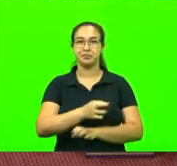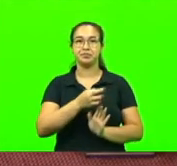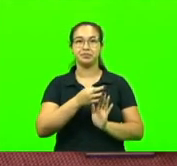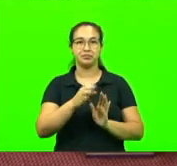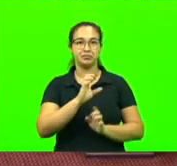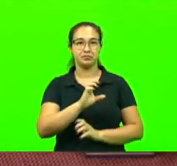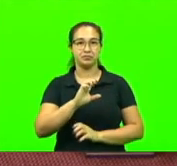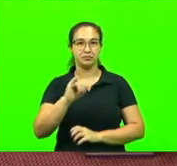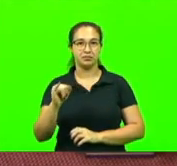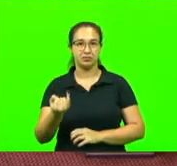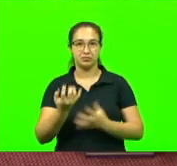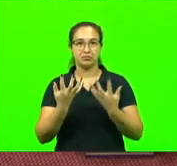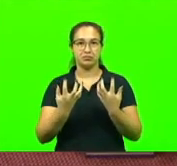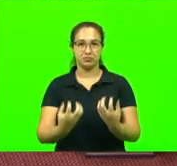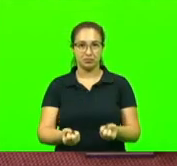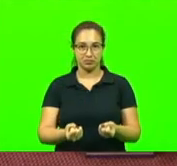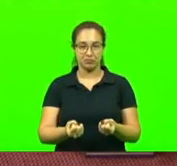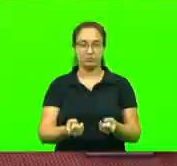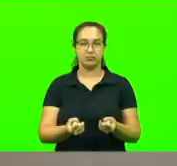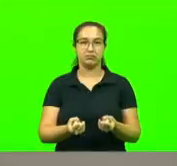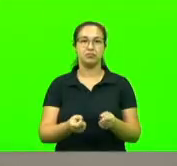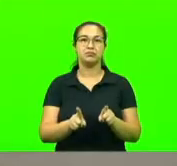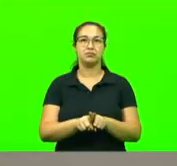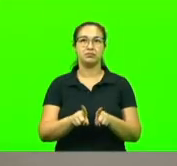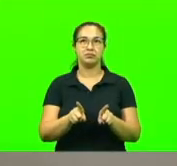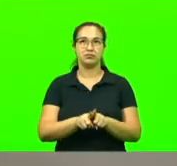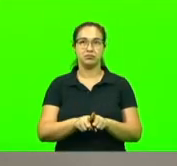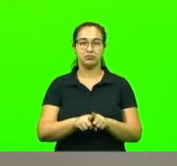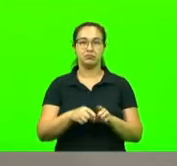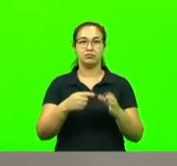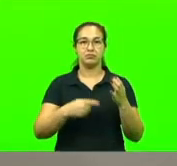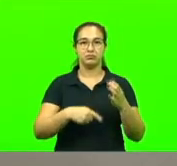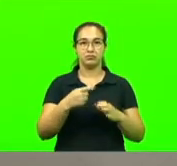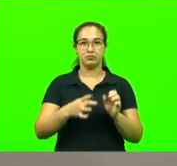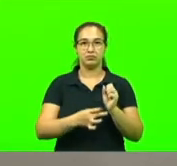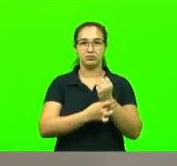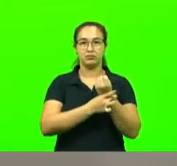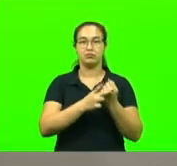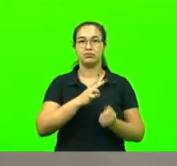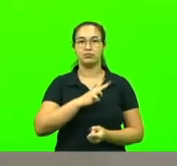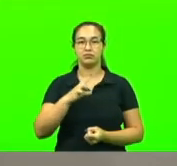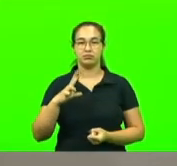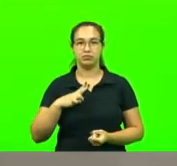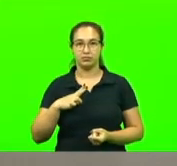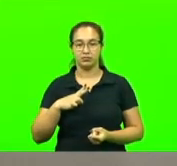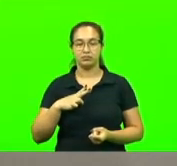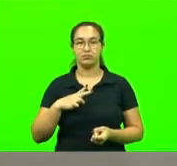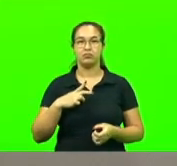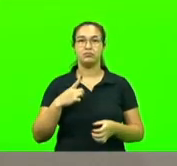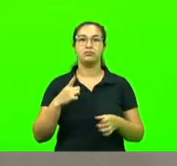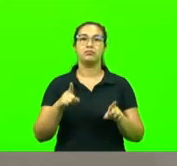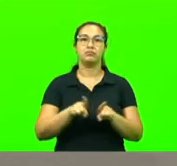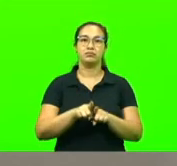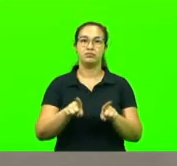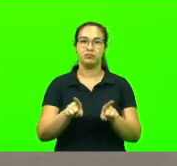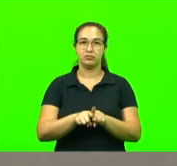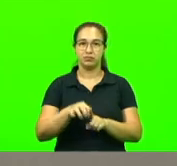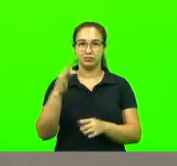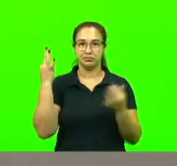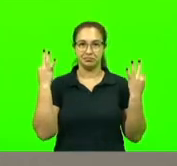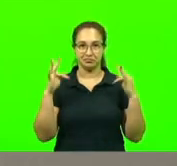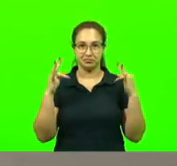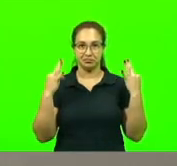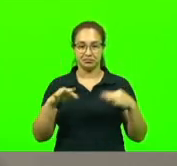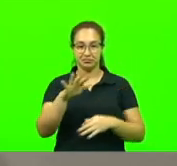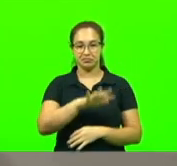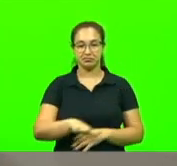de Constituição e Justiça, parecer favorável da Comissão de Segurança Pública, parecer favorável da Comissão de Turismo e Meio